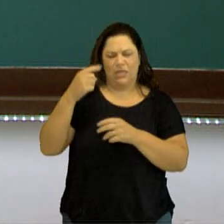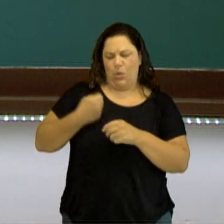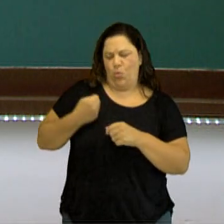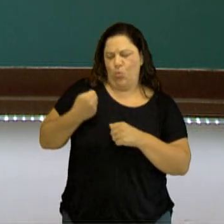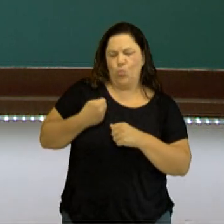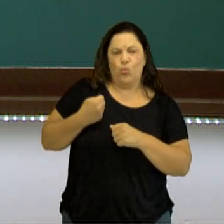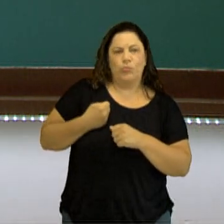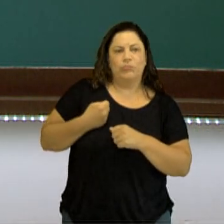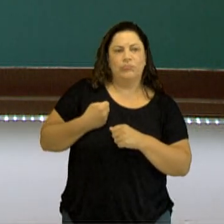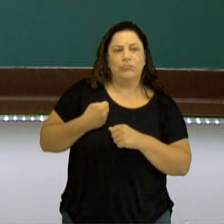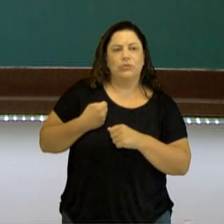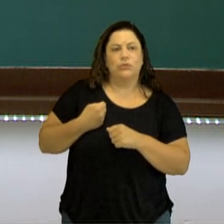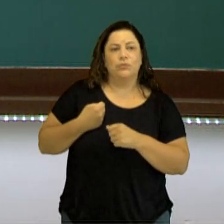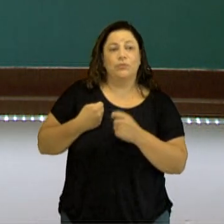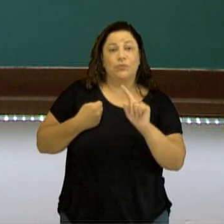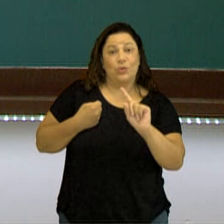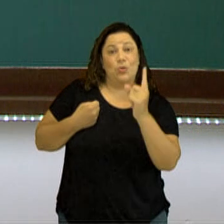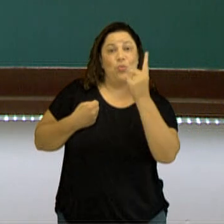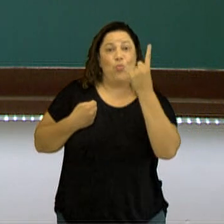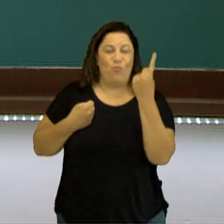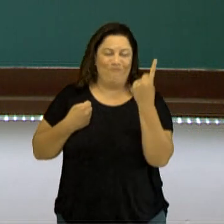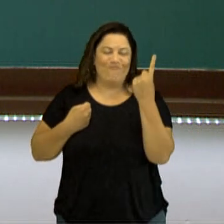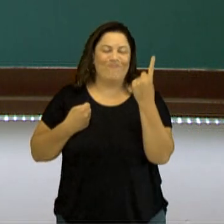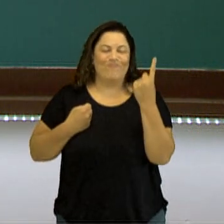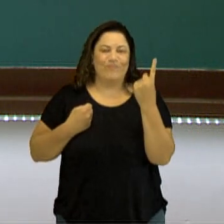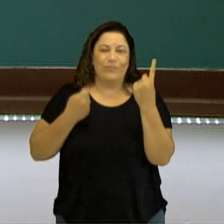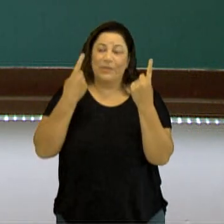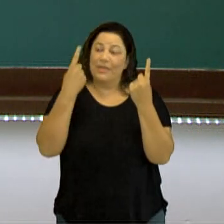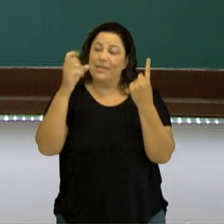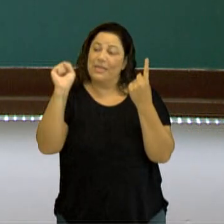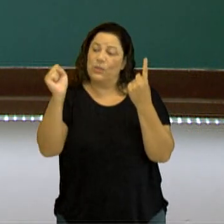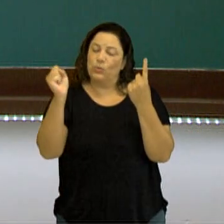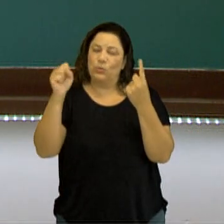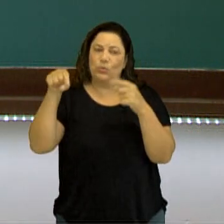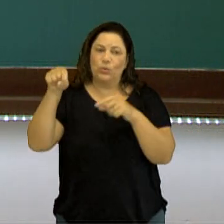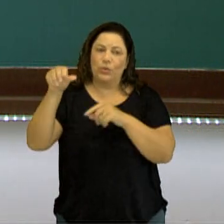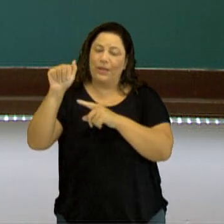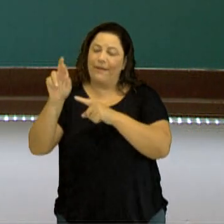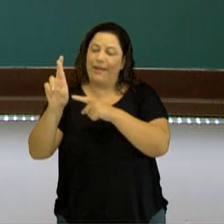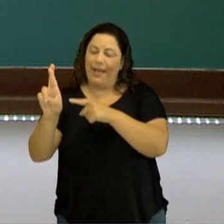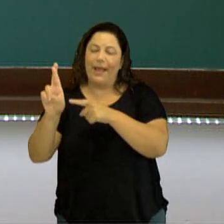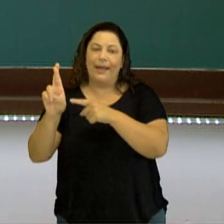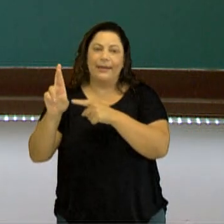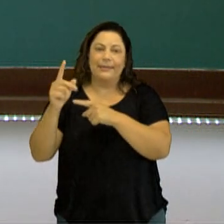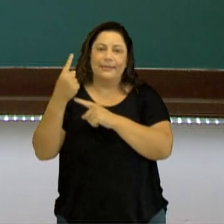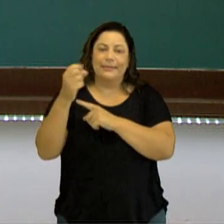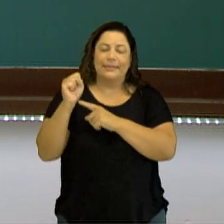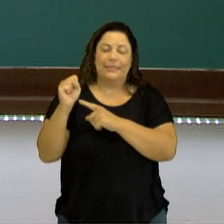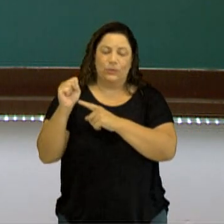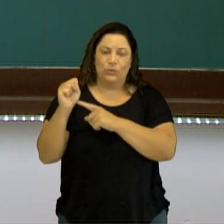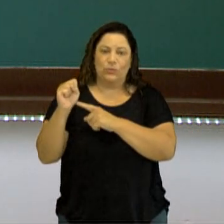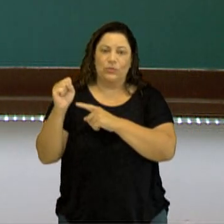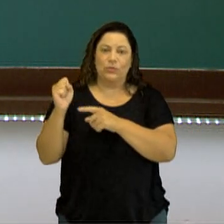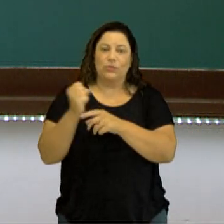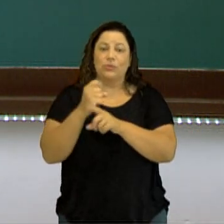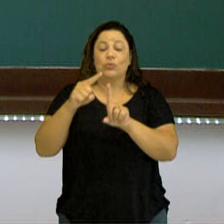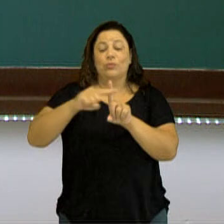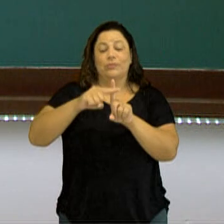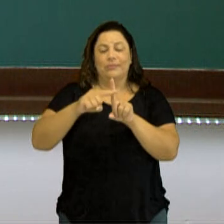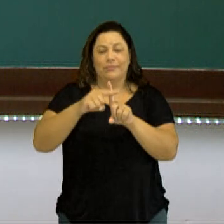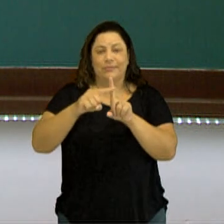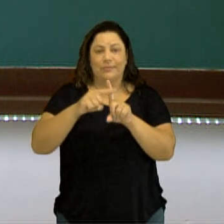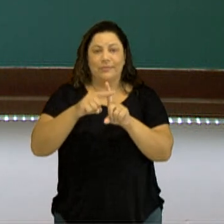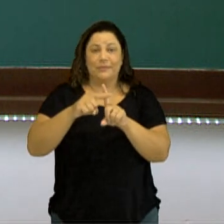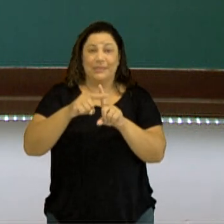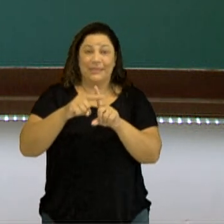atômico, está aqui, ó. Só tem um elemento que tem número 18, é o argônio. Esse 18 compreende a quantidade de carga positiva do